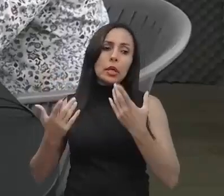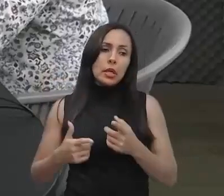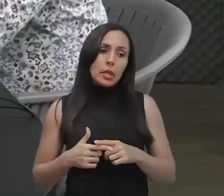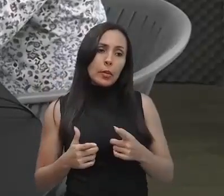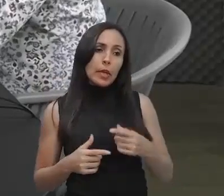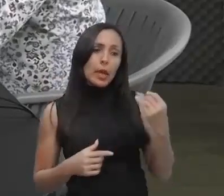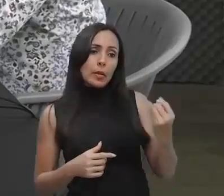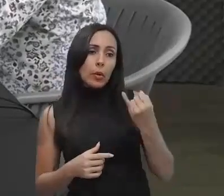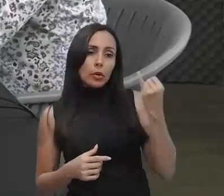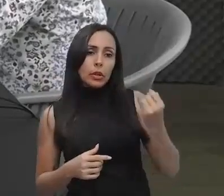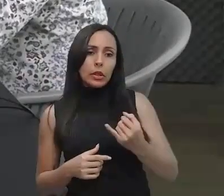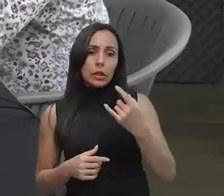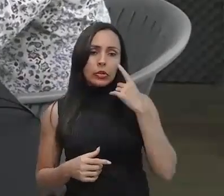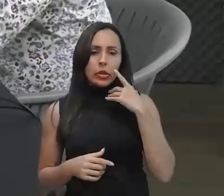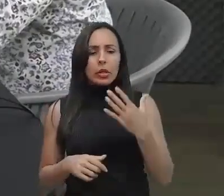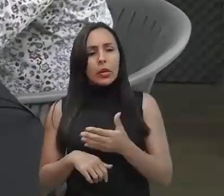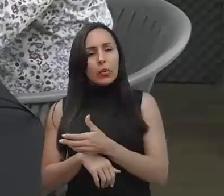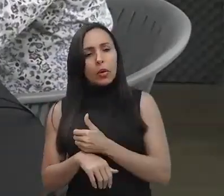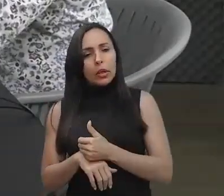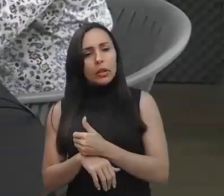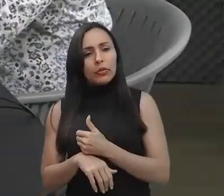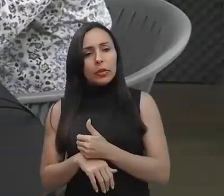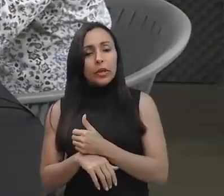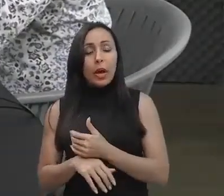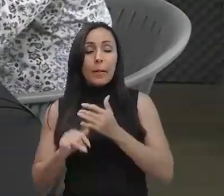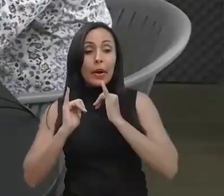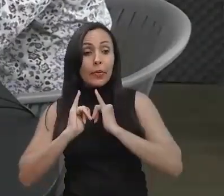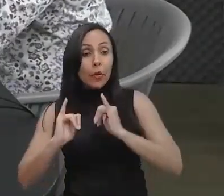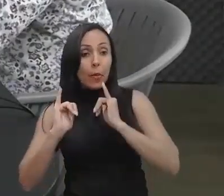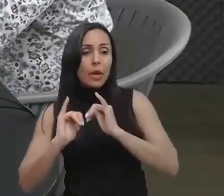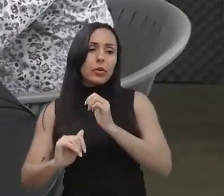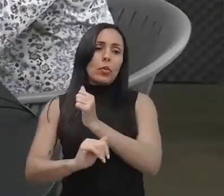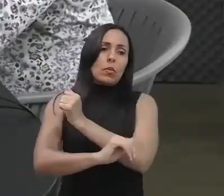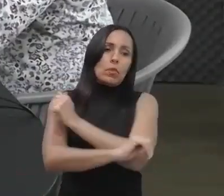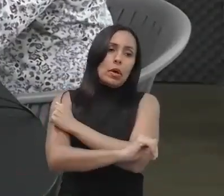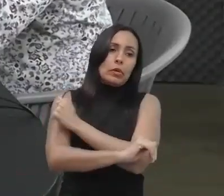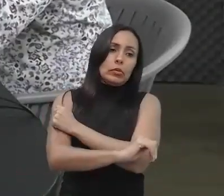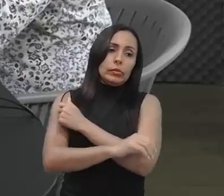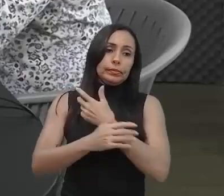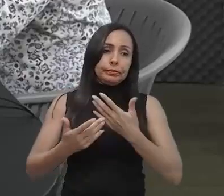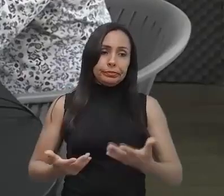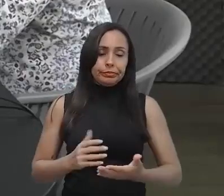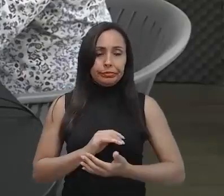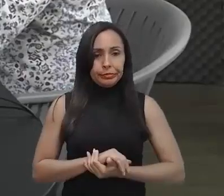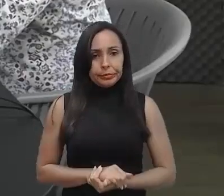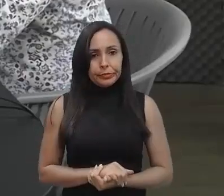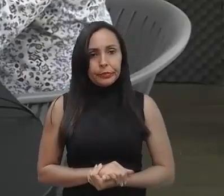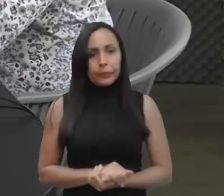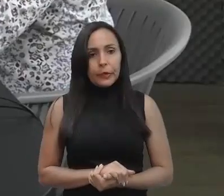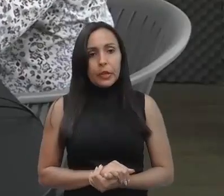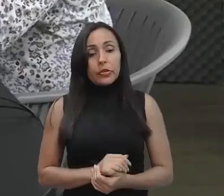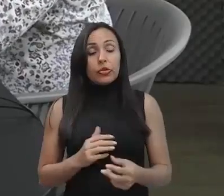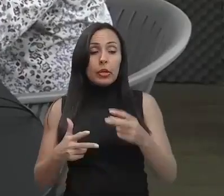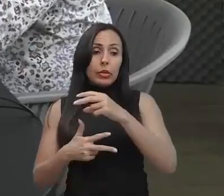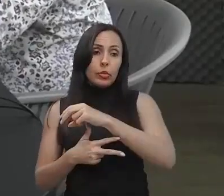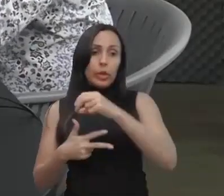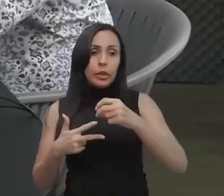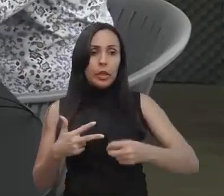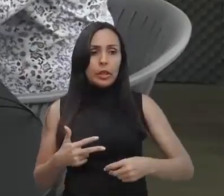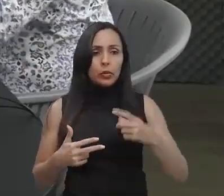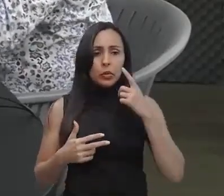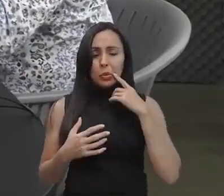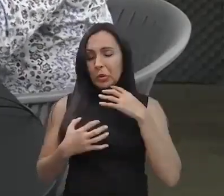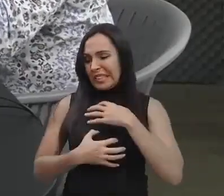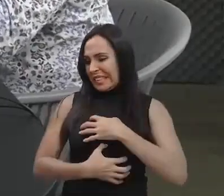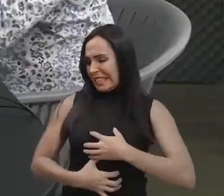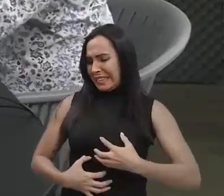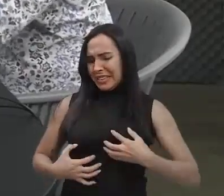qualificar esse estudante para informação porque essa informação ela é necessária por exemplo pro Enem né chega lá no ENEM tá todo mundo desesperado Ó tem que saber